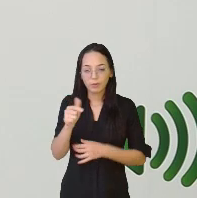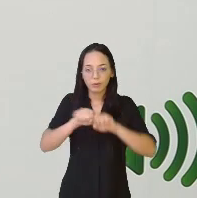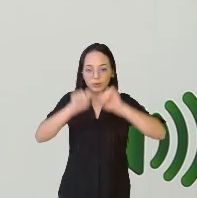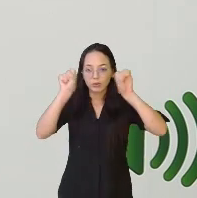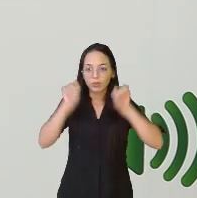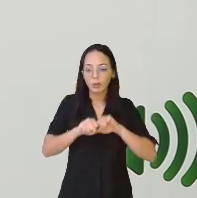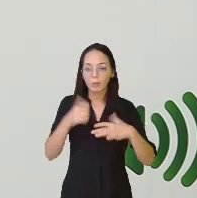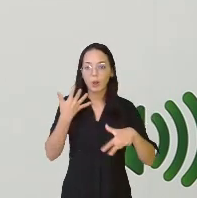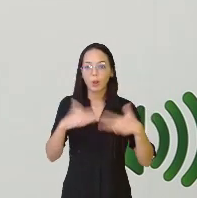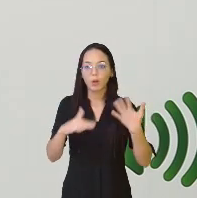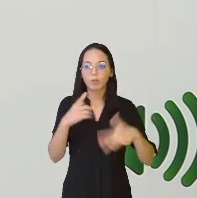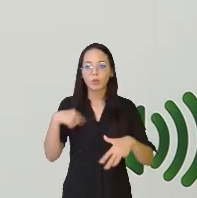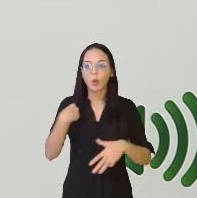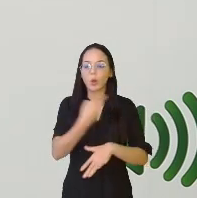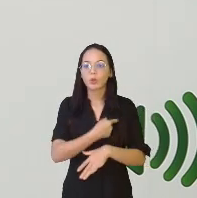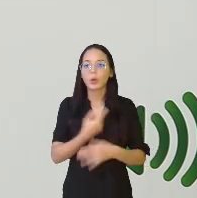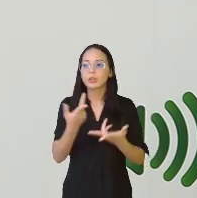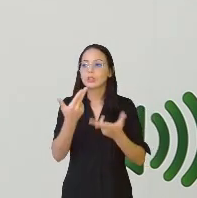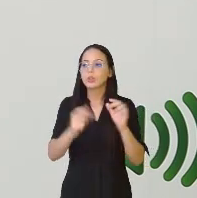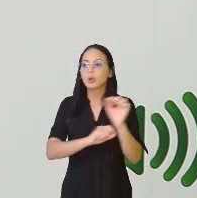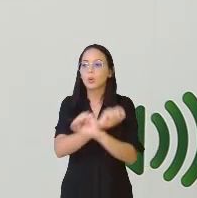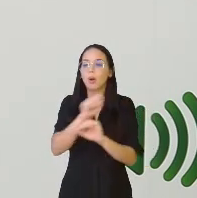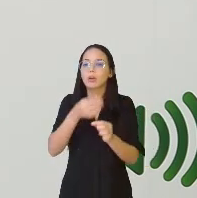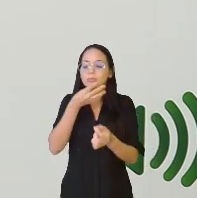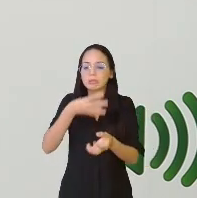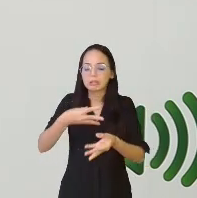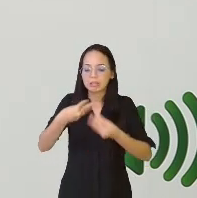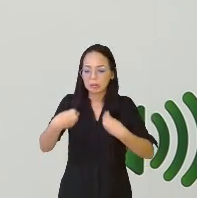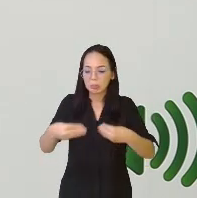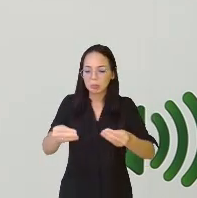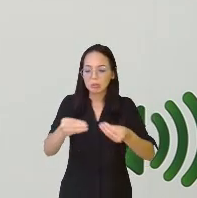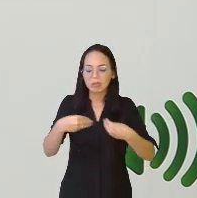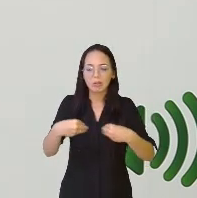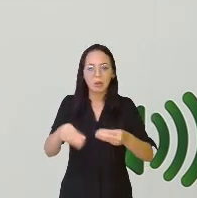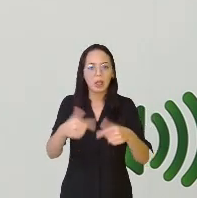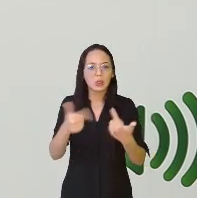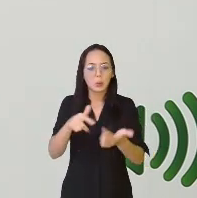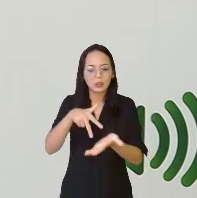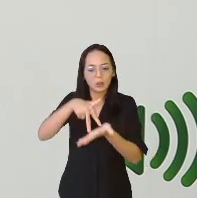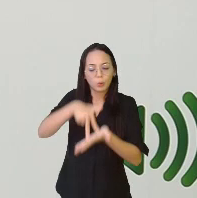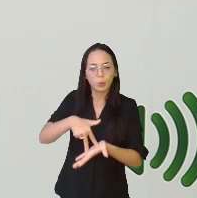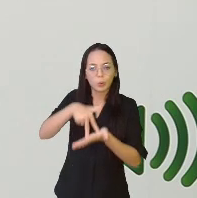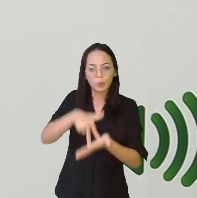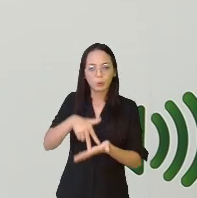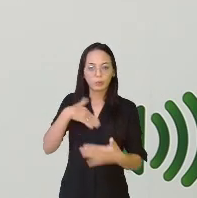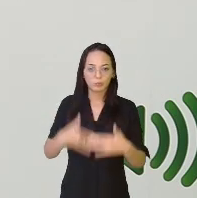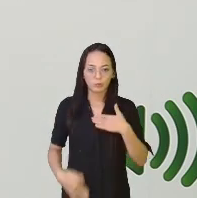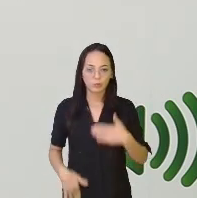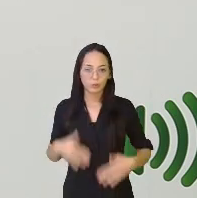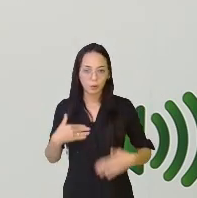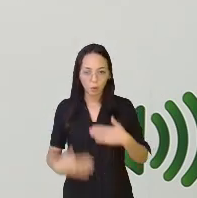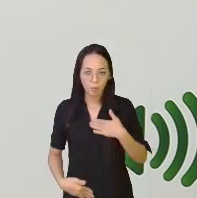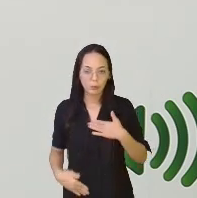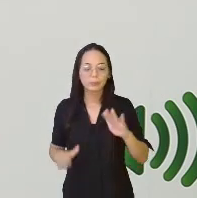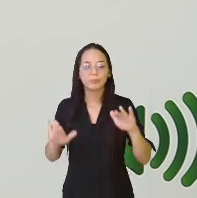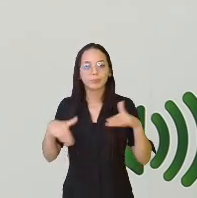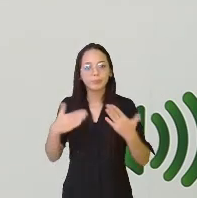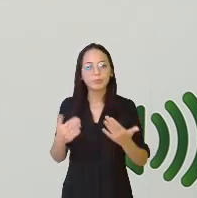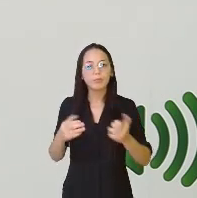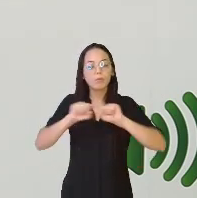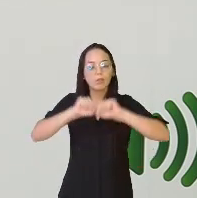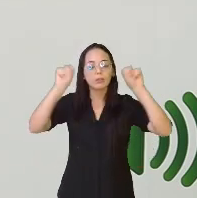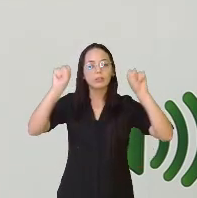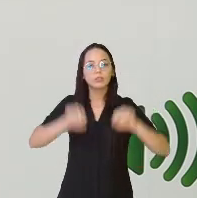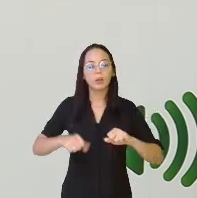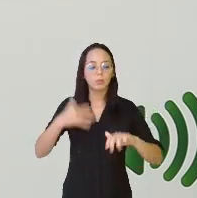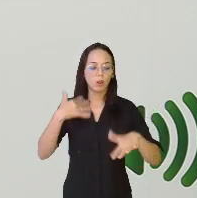gente seria como uma gelatina, mole e sem sustentação nenhuma. Bom, o sistema locomotor,